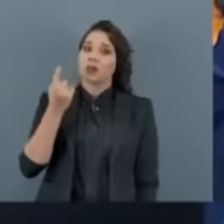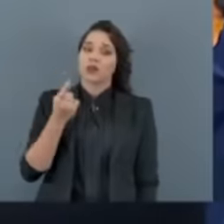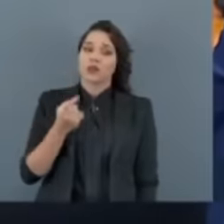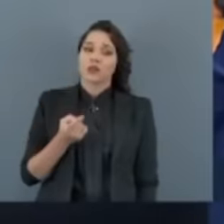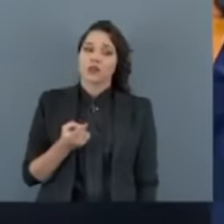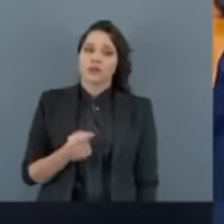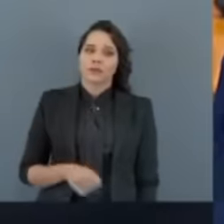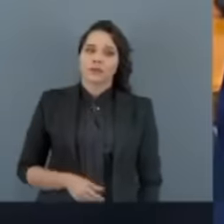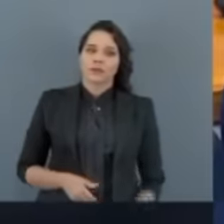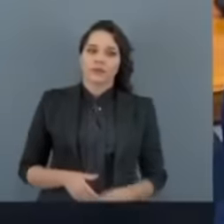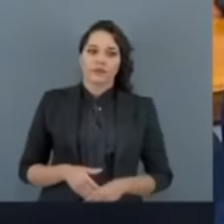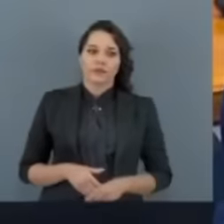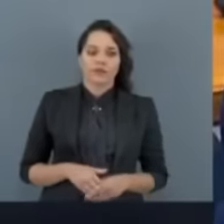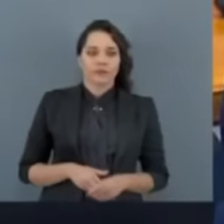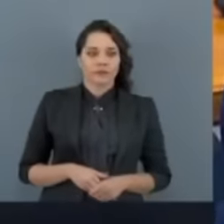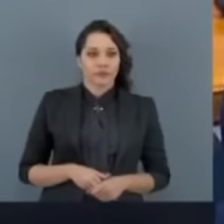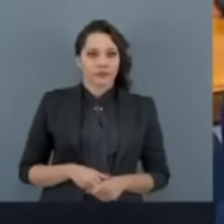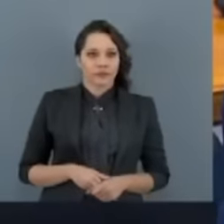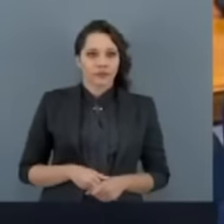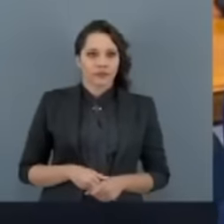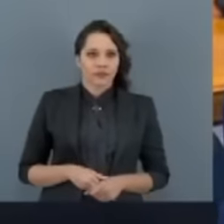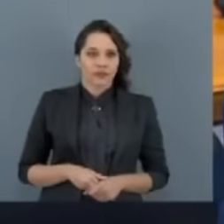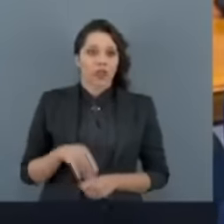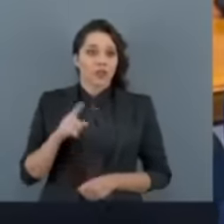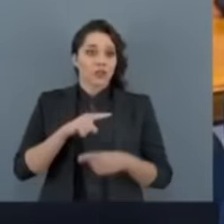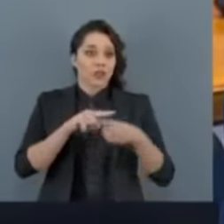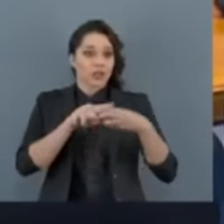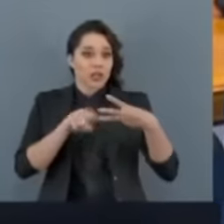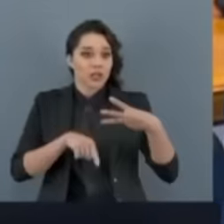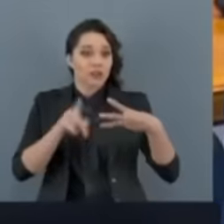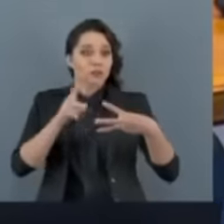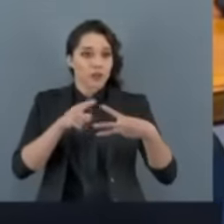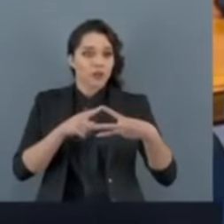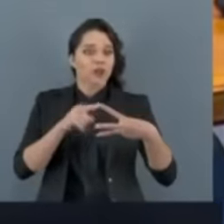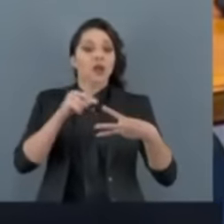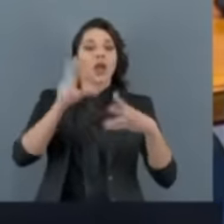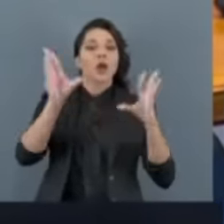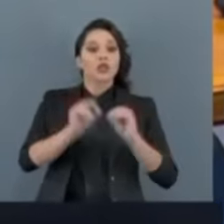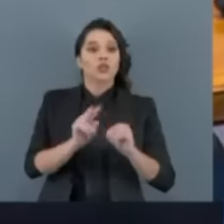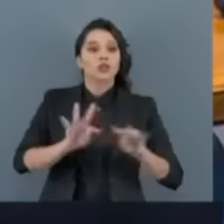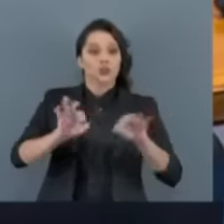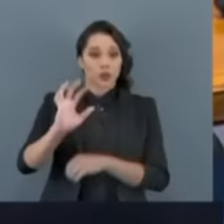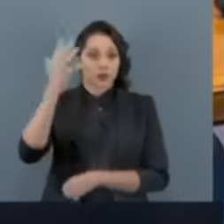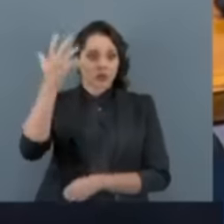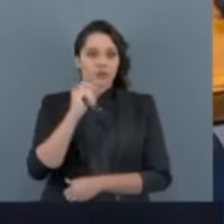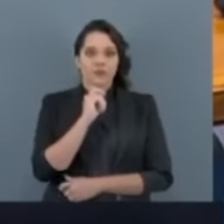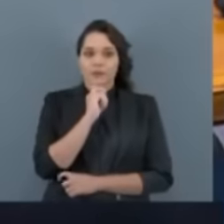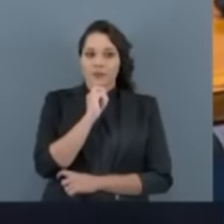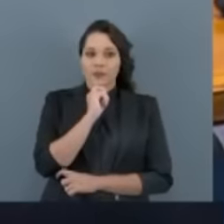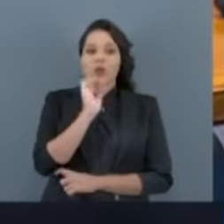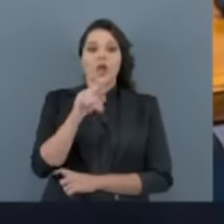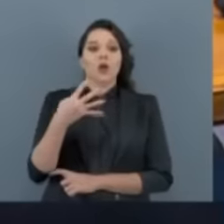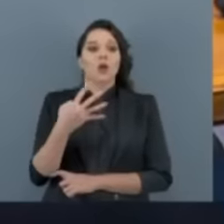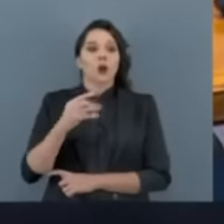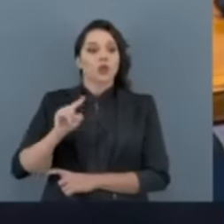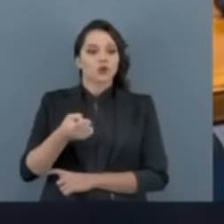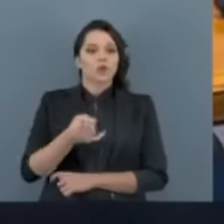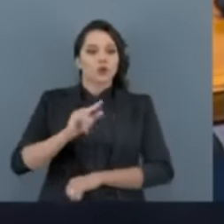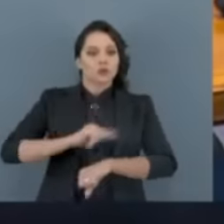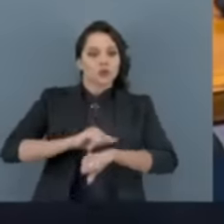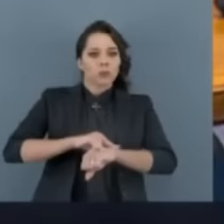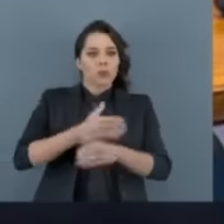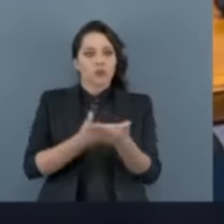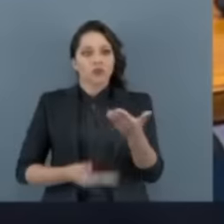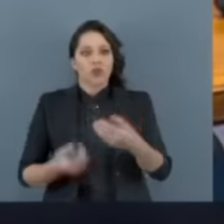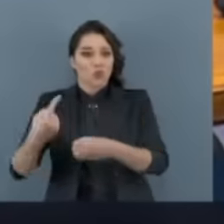Cleitinho, nós fizemos 3 ponderações para você. A primeira é um resumo de tudo que está acontecendo, né? 4 mil exames de urina em um município